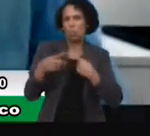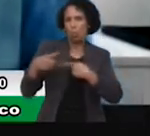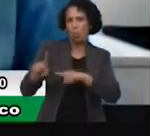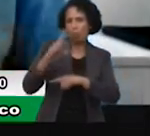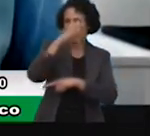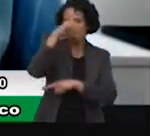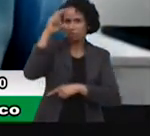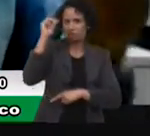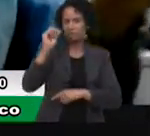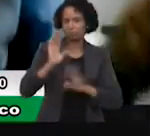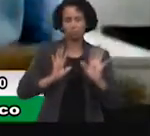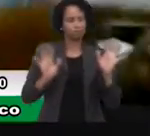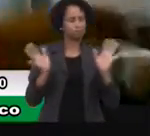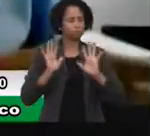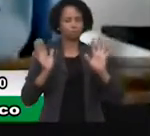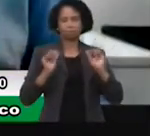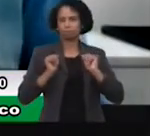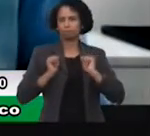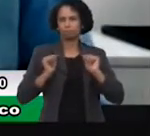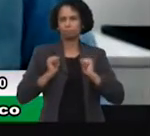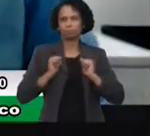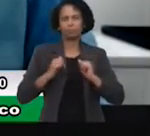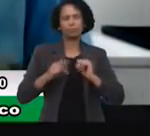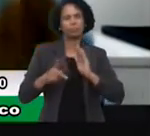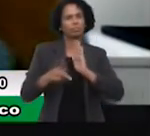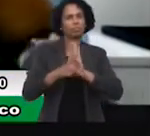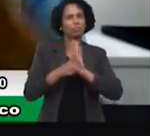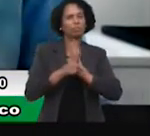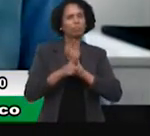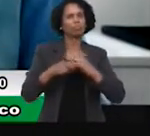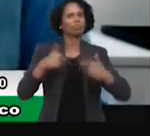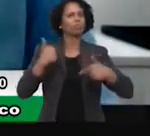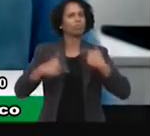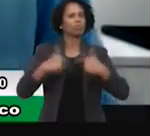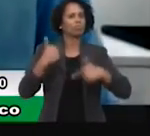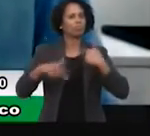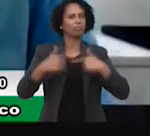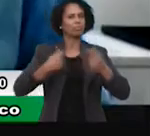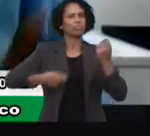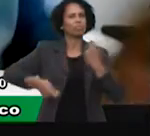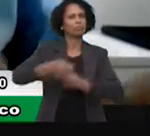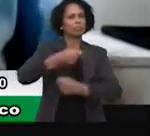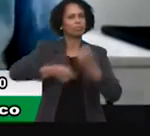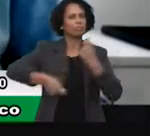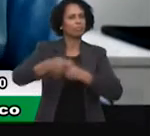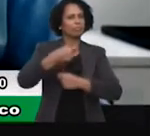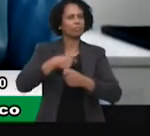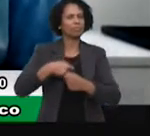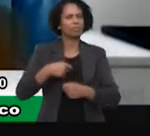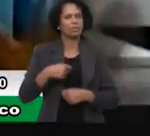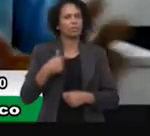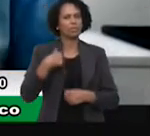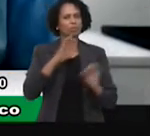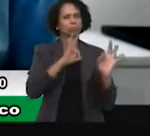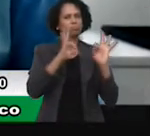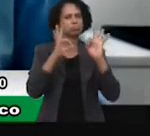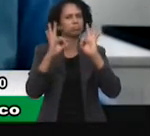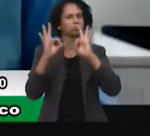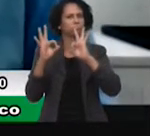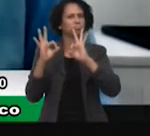fiz de oposição de uma administração que, no meu ponto de vista, errou muito durante esses 4 anos. Mas